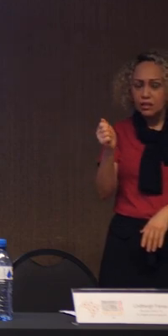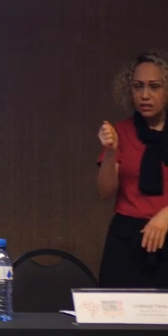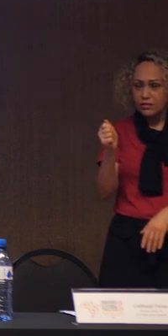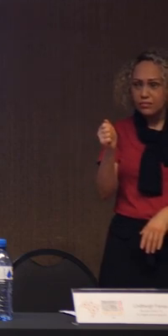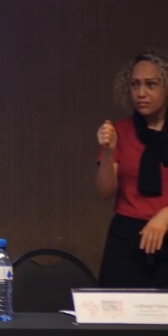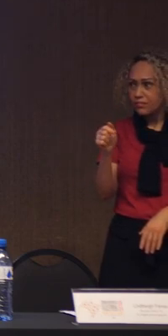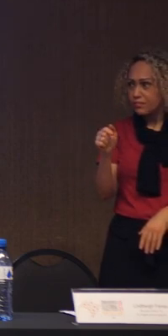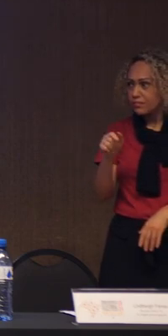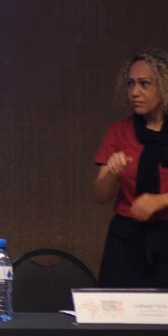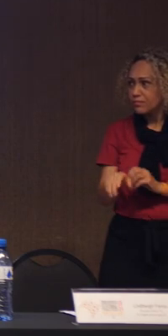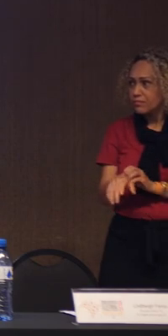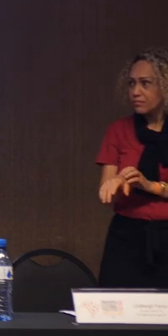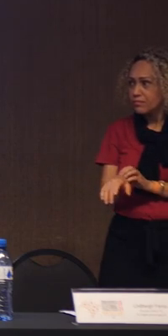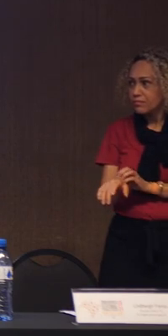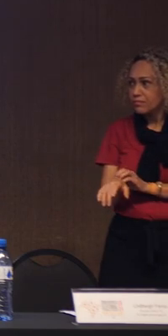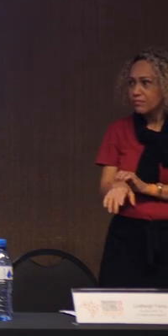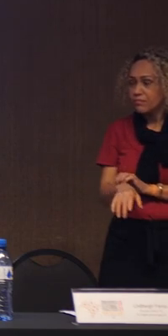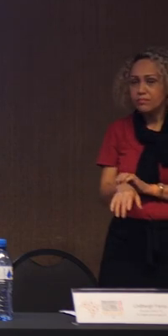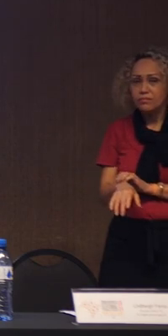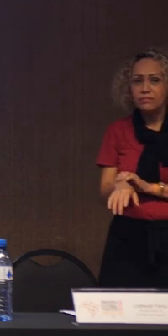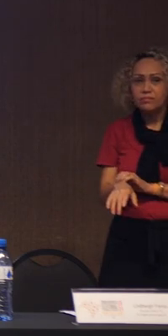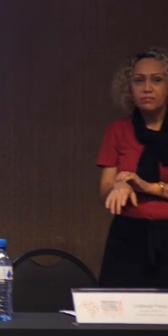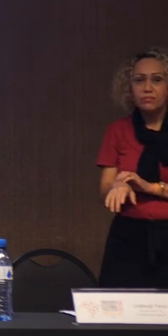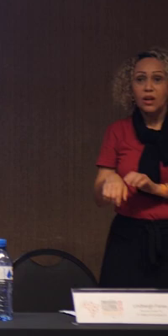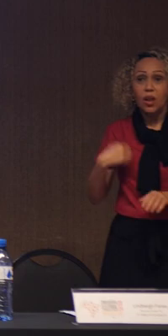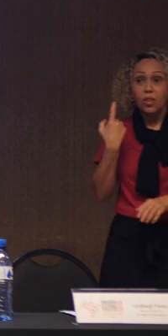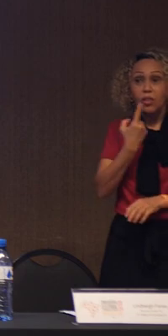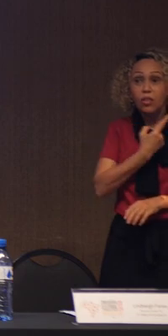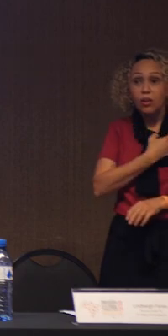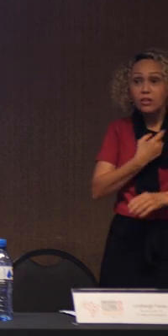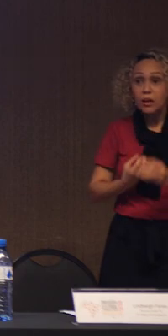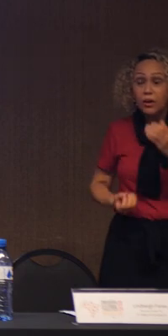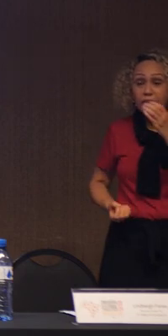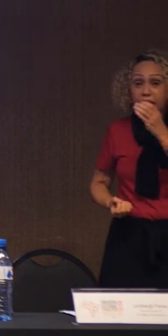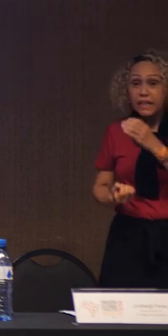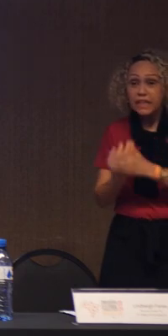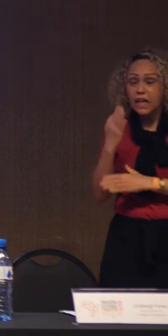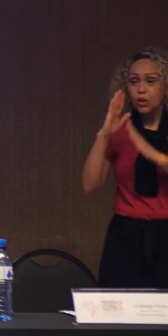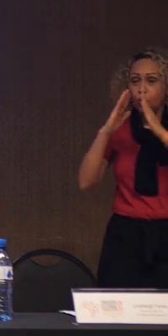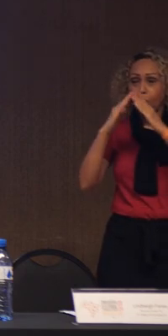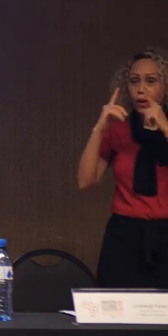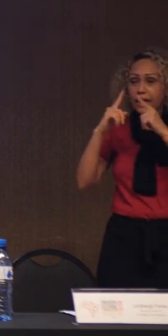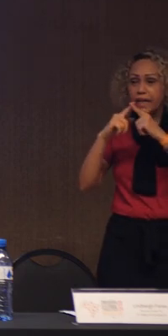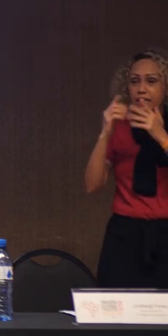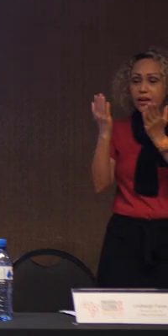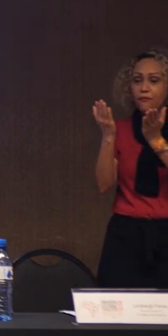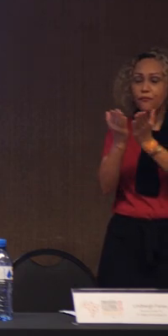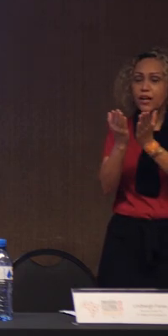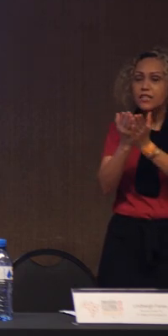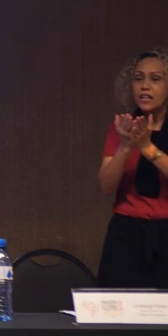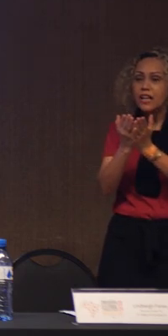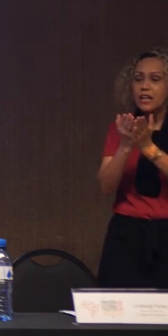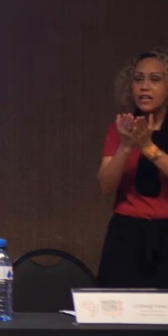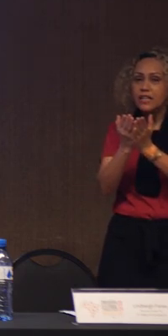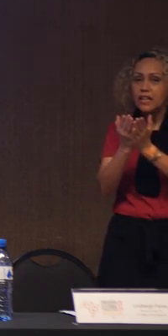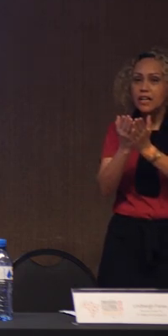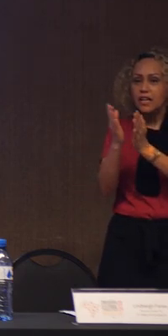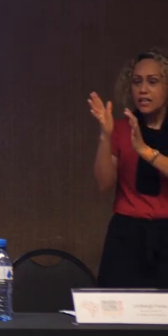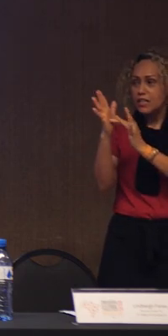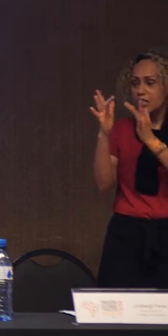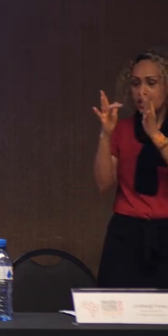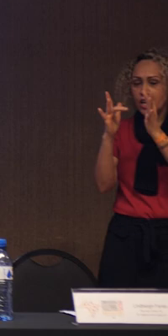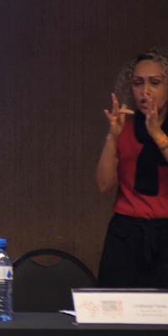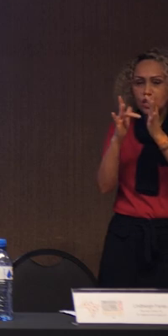criando uma igreja evangélica chamada Jesus Libertador. Uma igreja. O Lula às vezes me torna, porra,